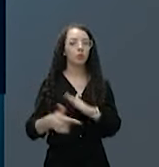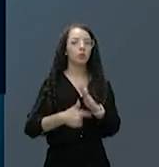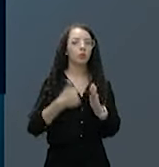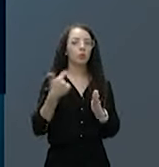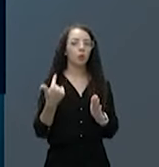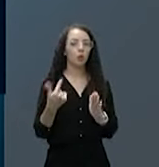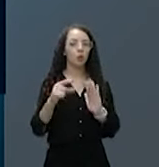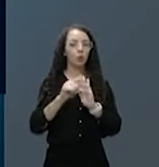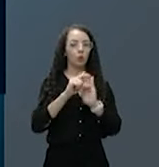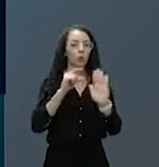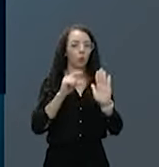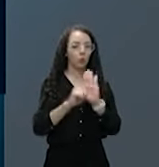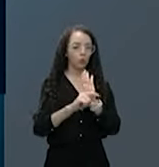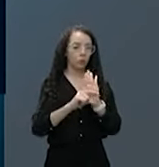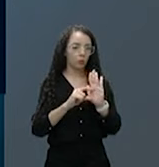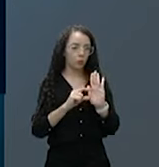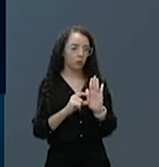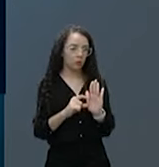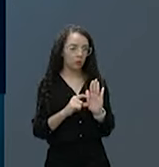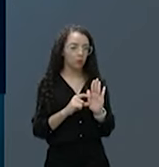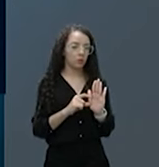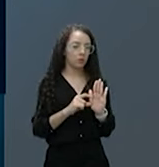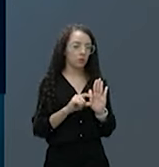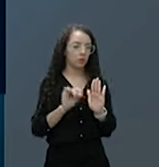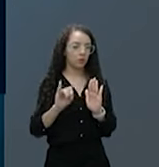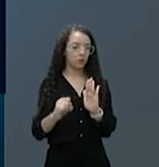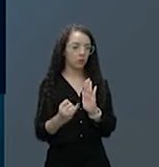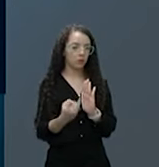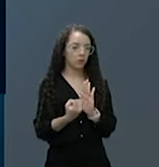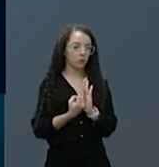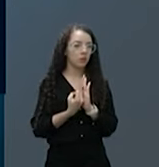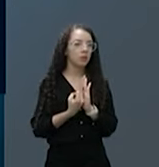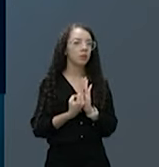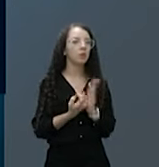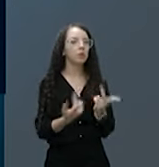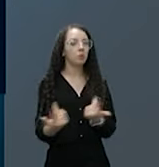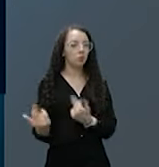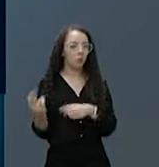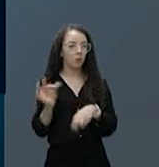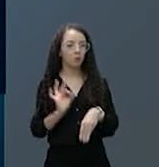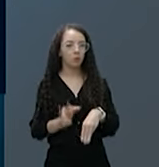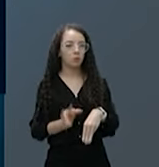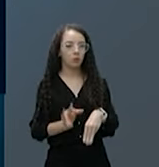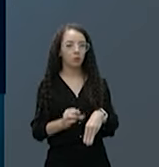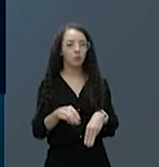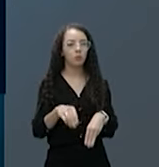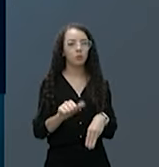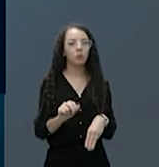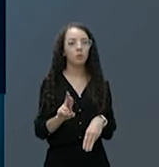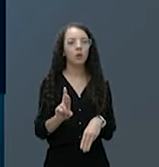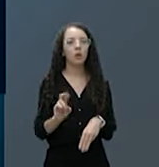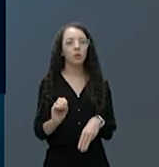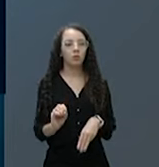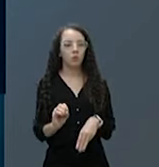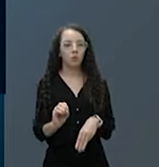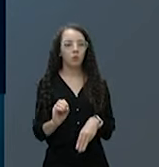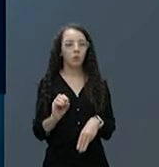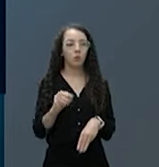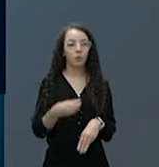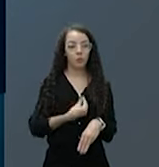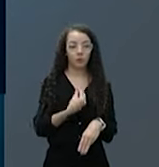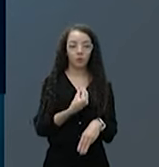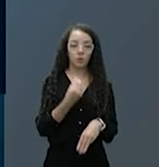parágrafos, como o eminente relator está dizendo e o ministro Mauro confirma, porque aqui nós estamos em recurso extraordinário. Exato.